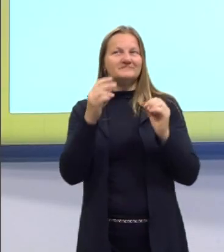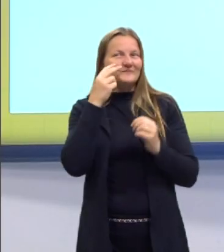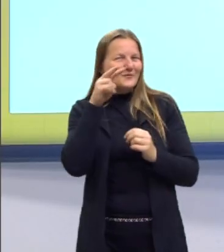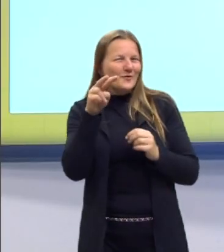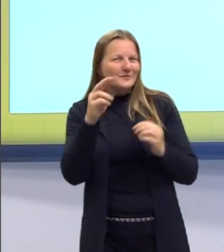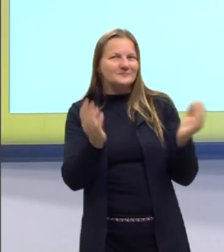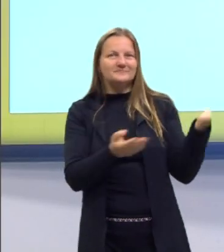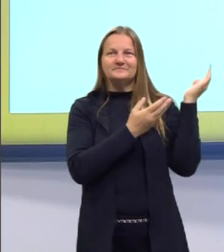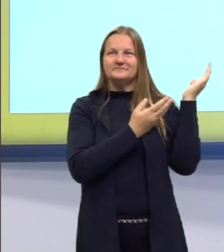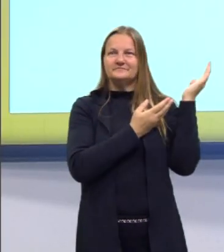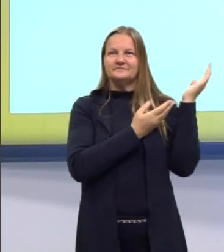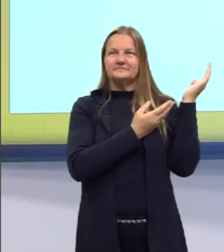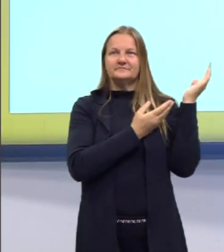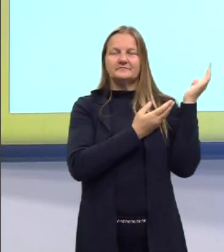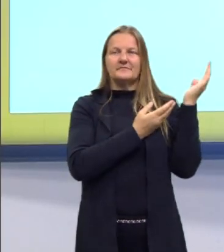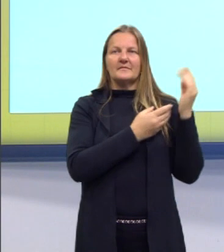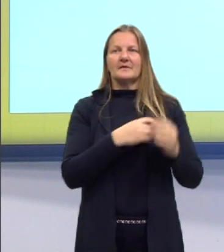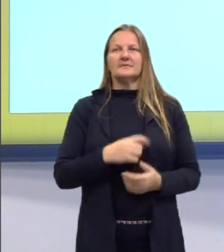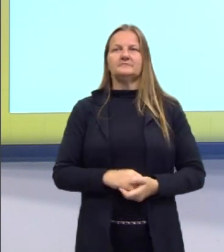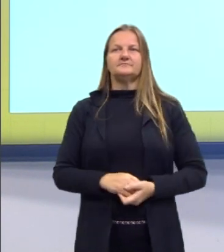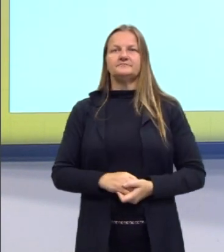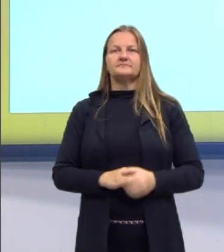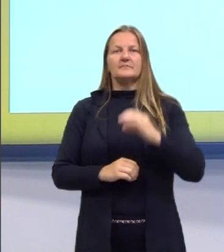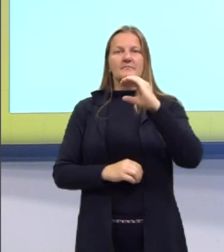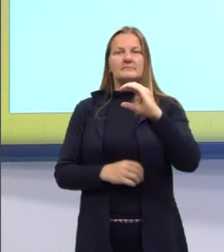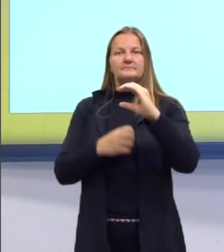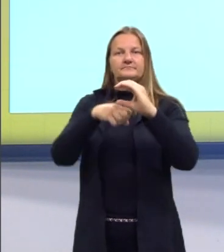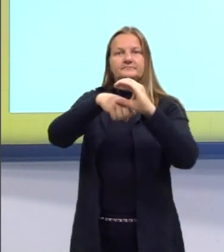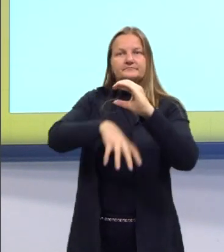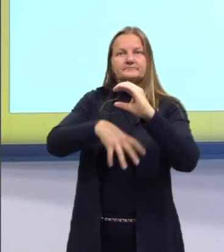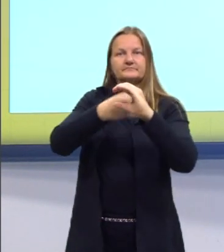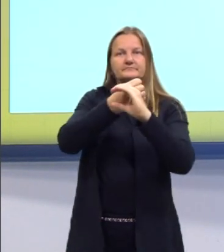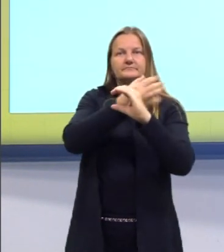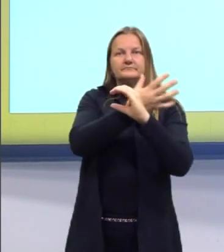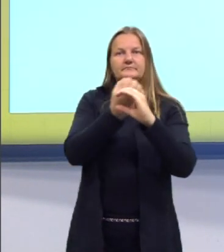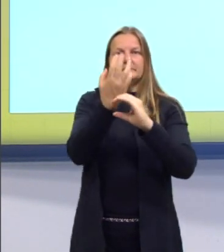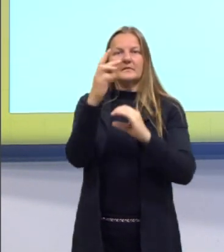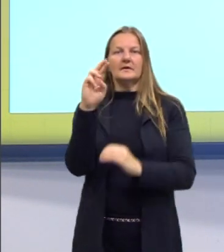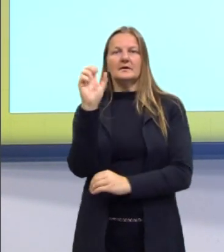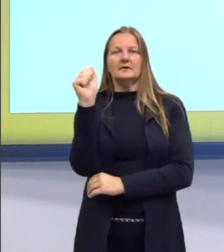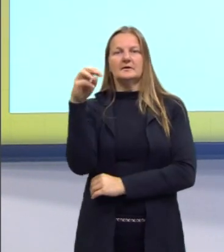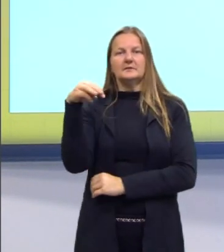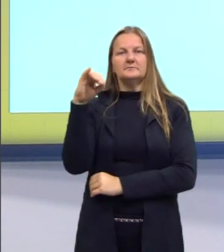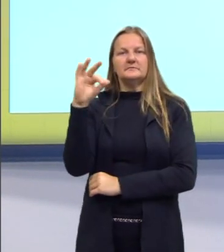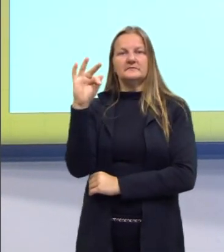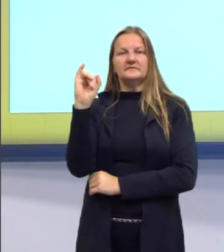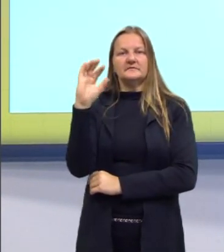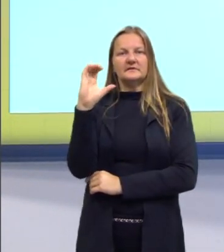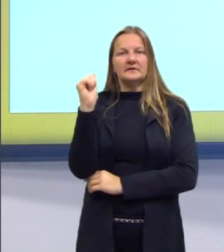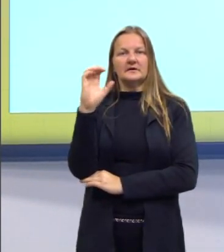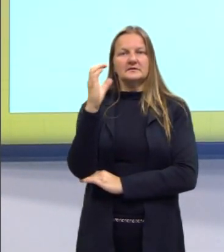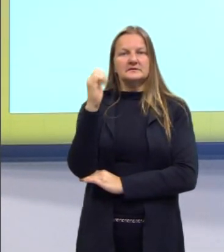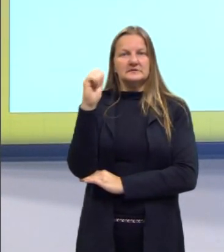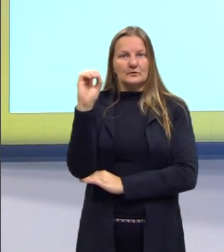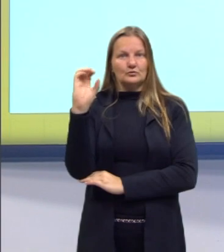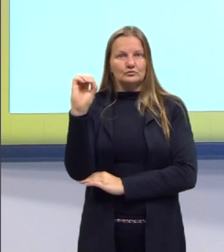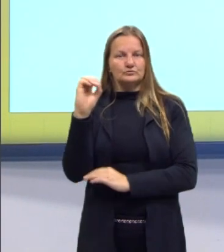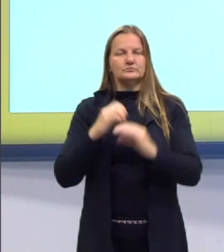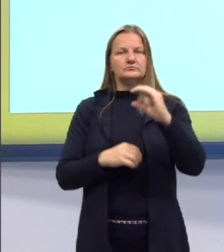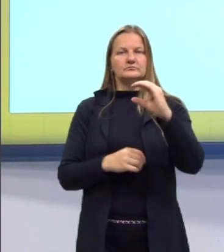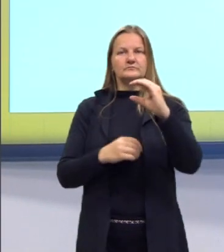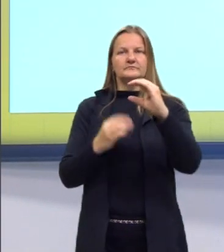nomes a este composto quando a gente tem ramificações na cadeia carbônica Essa ramificação ela